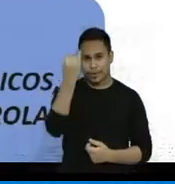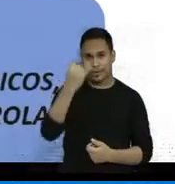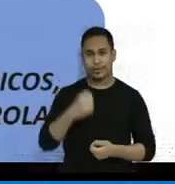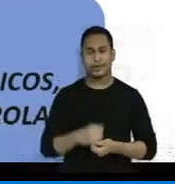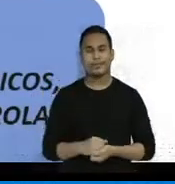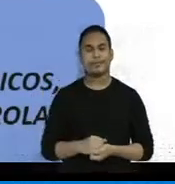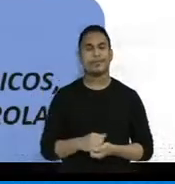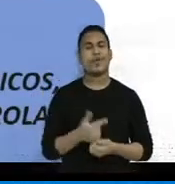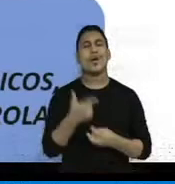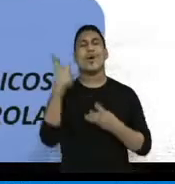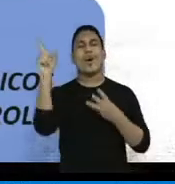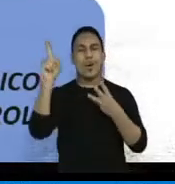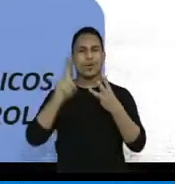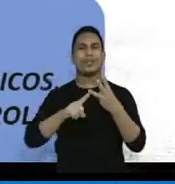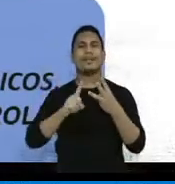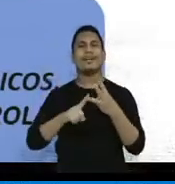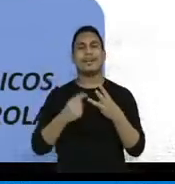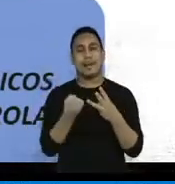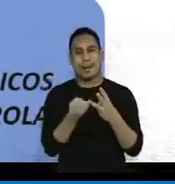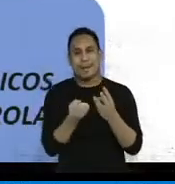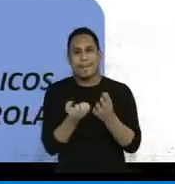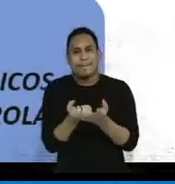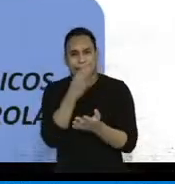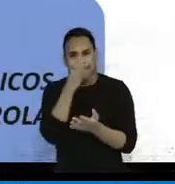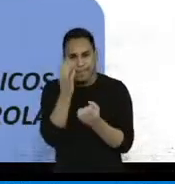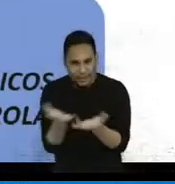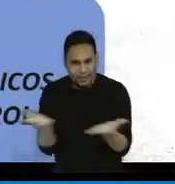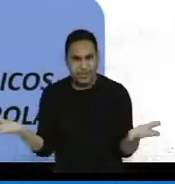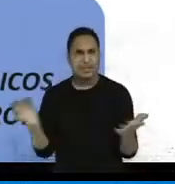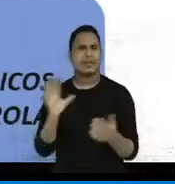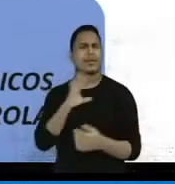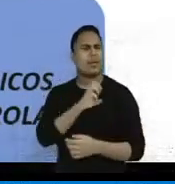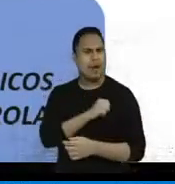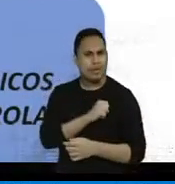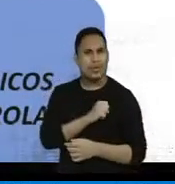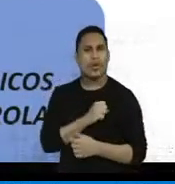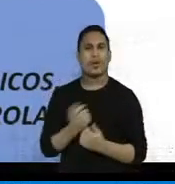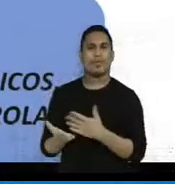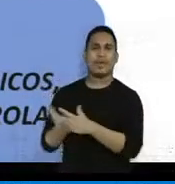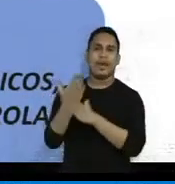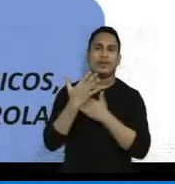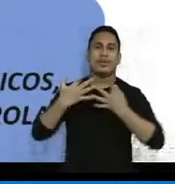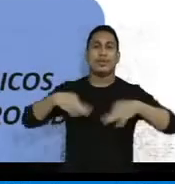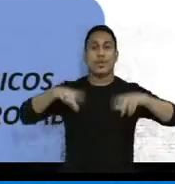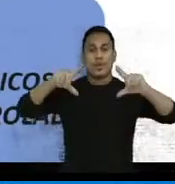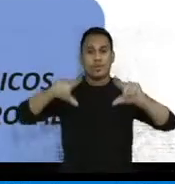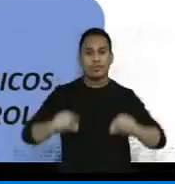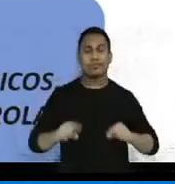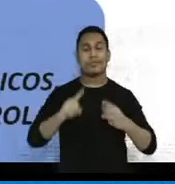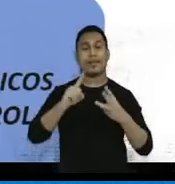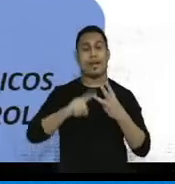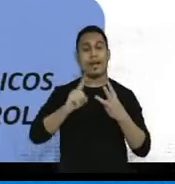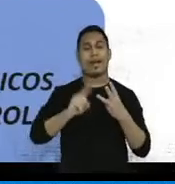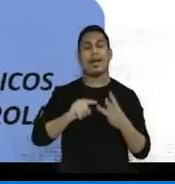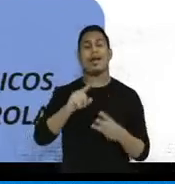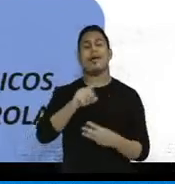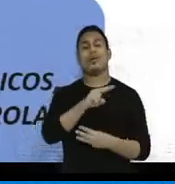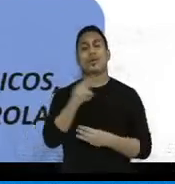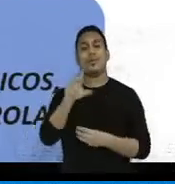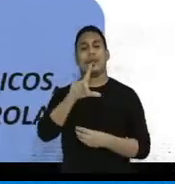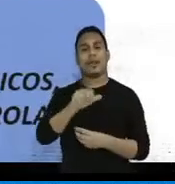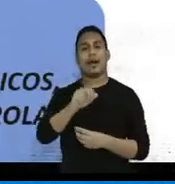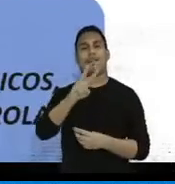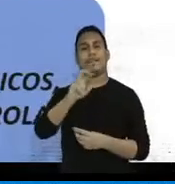nosso cérebro e diminuir a dor é a lavanda. Então, você pode usar chá de lavanda e pode usar o óleo essencial de lavanda,